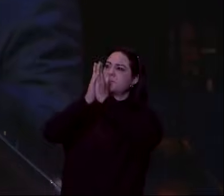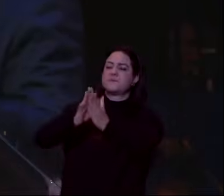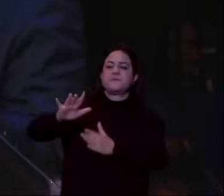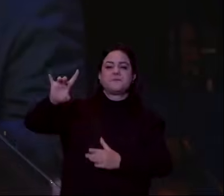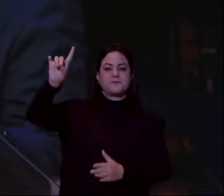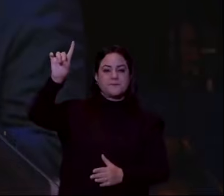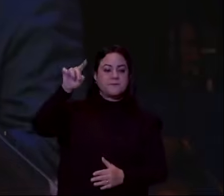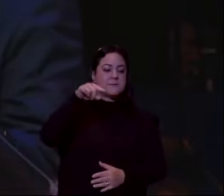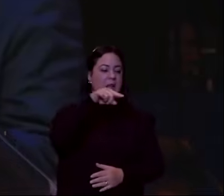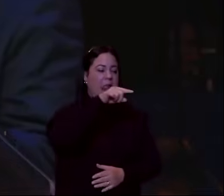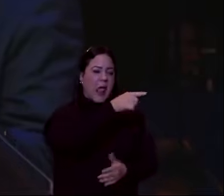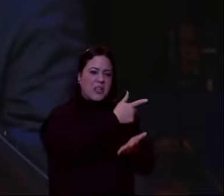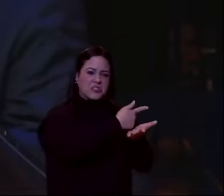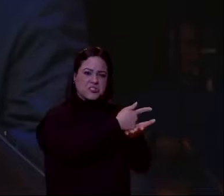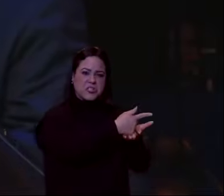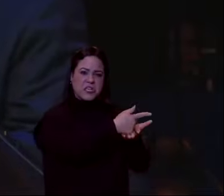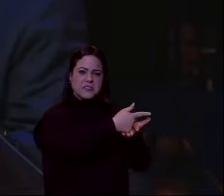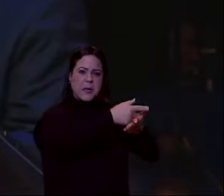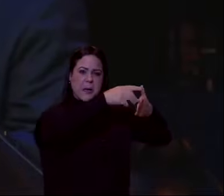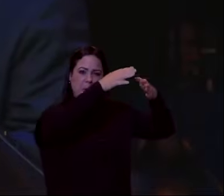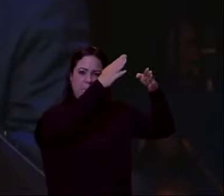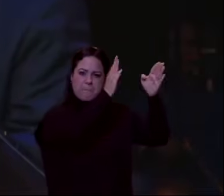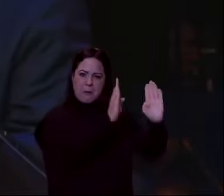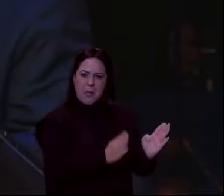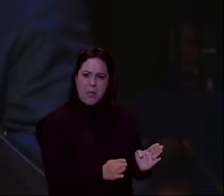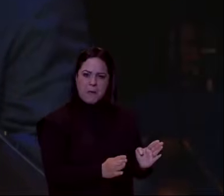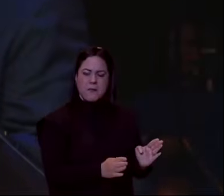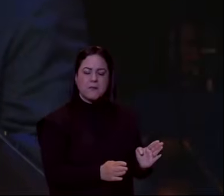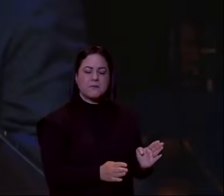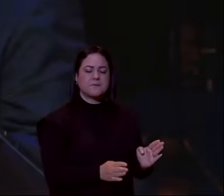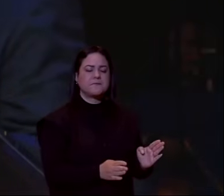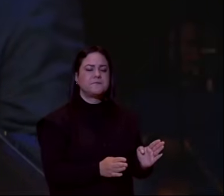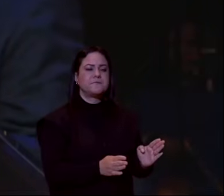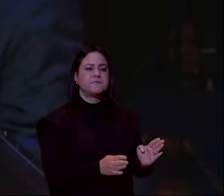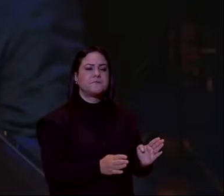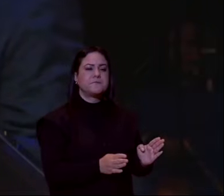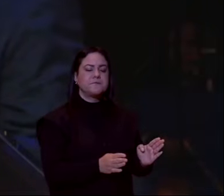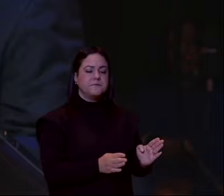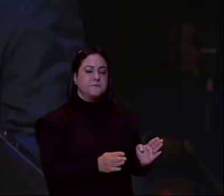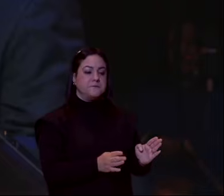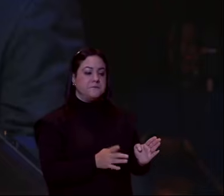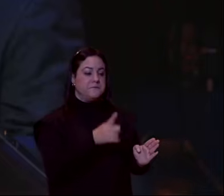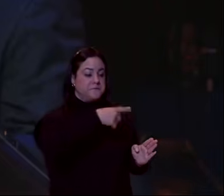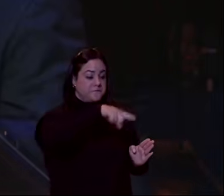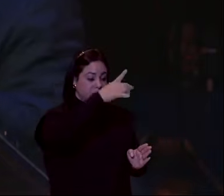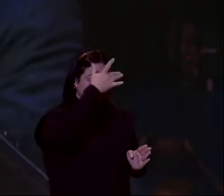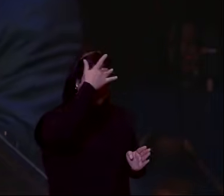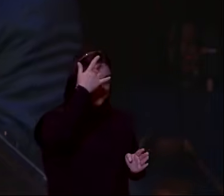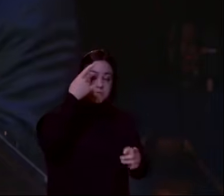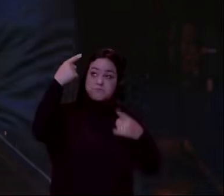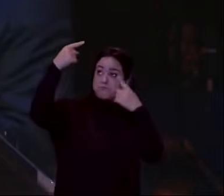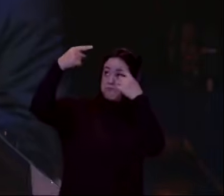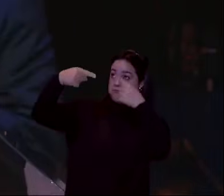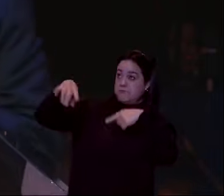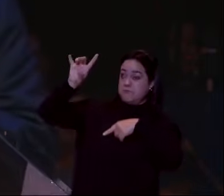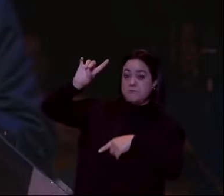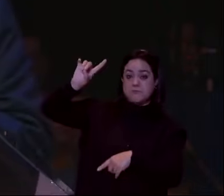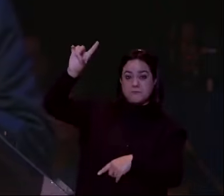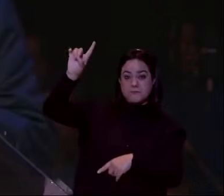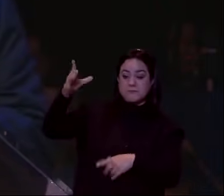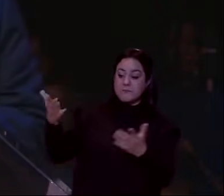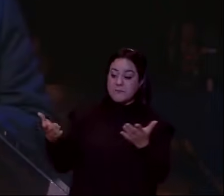Lá na Torre de Babel, os homens estavam em rebelião com Deus. Aqui